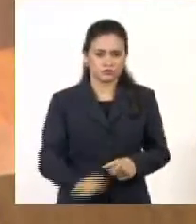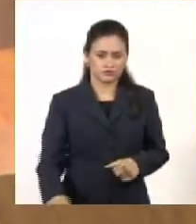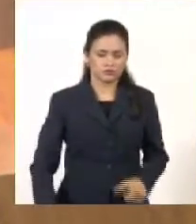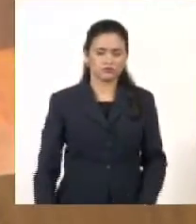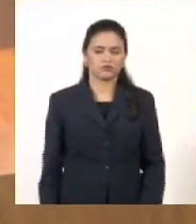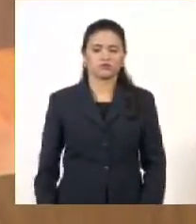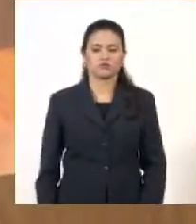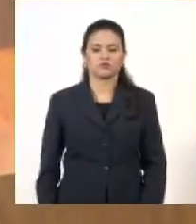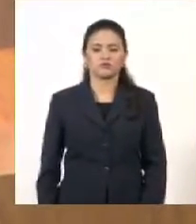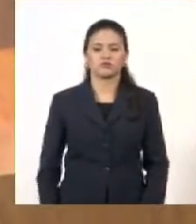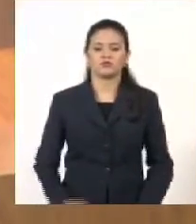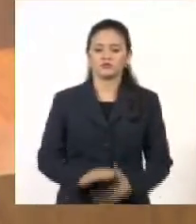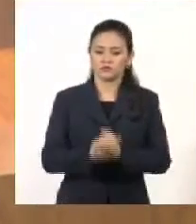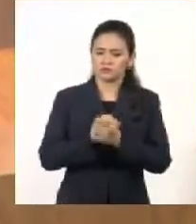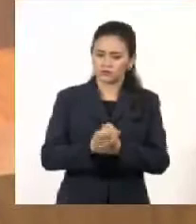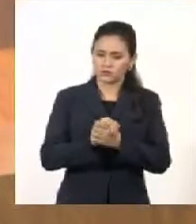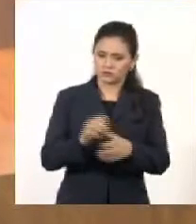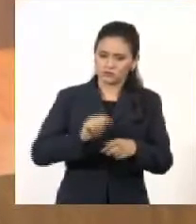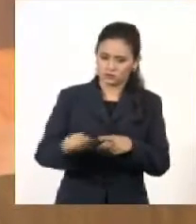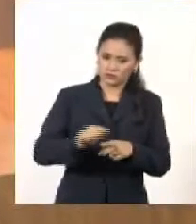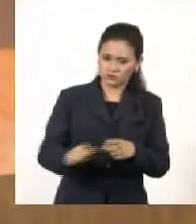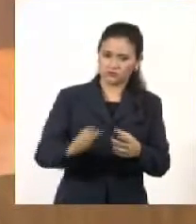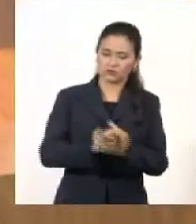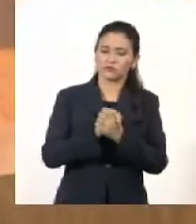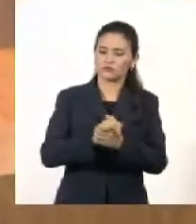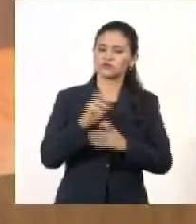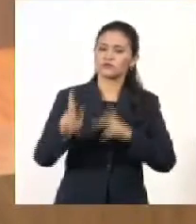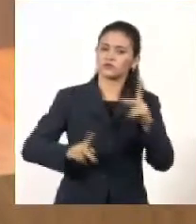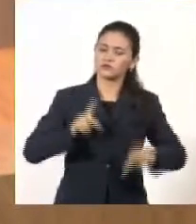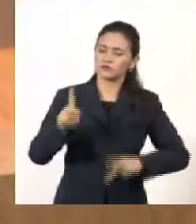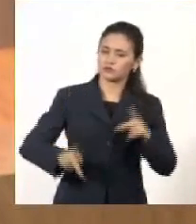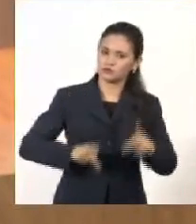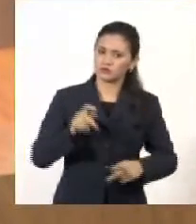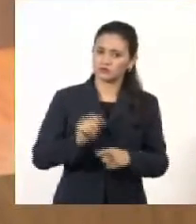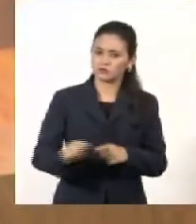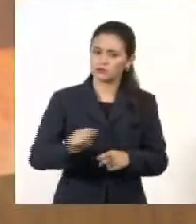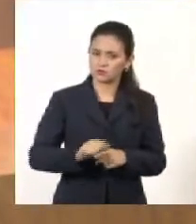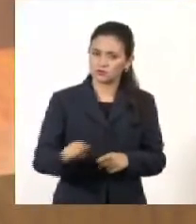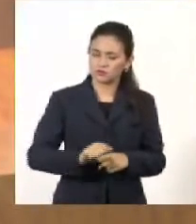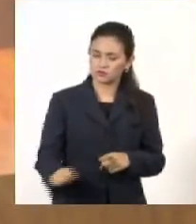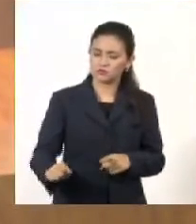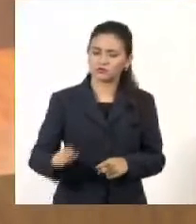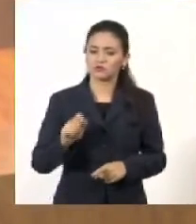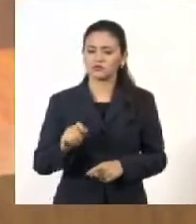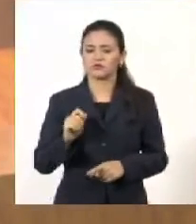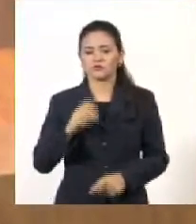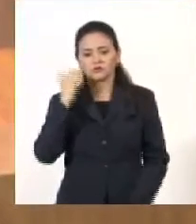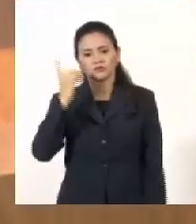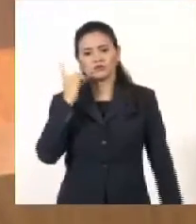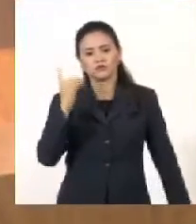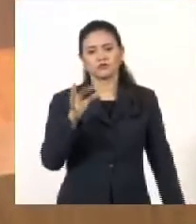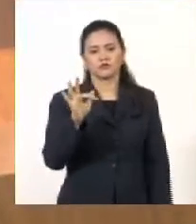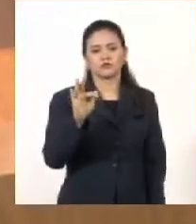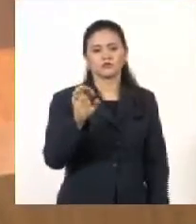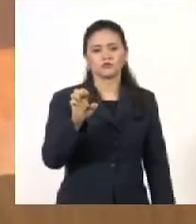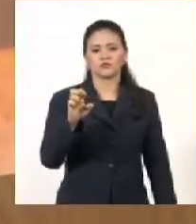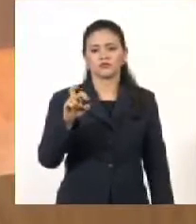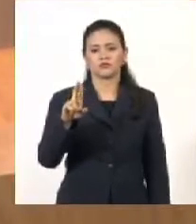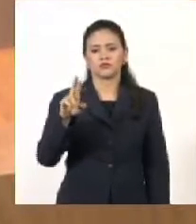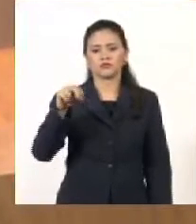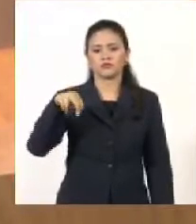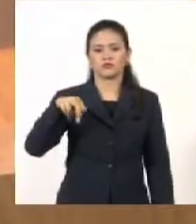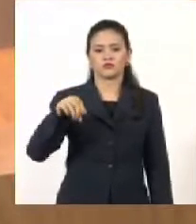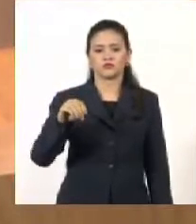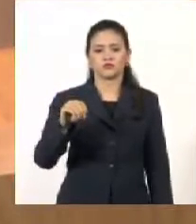importante. Parabéns, Pinheiro, parabéns à população de Pinheiro, que o deputado Fernando Furtado manda para